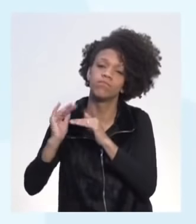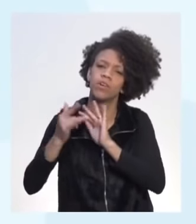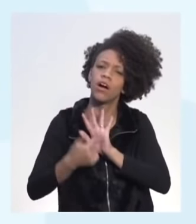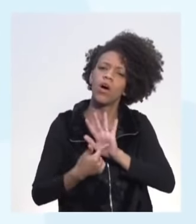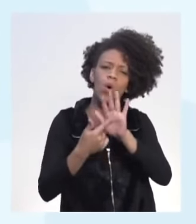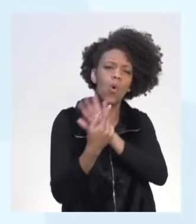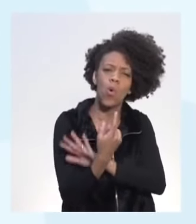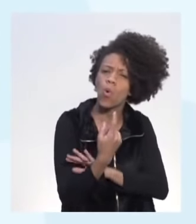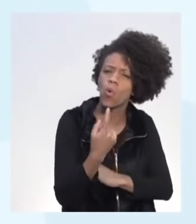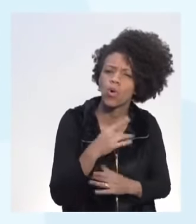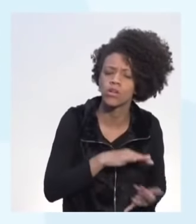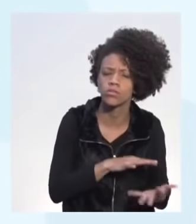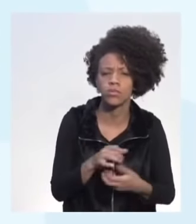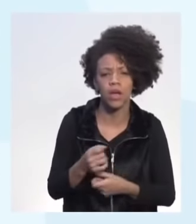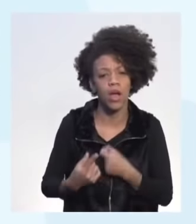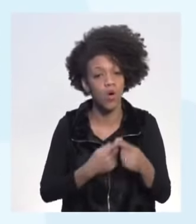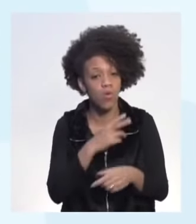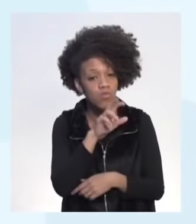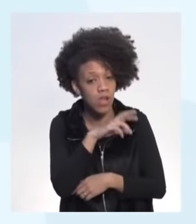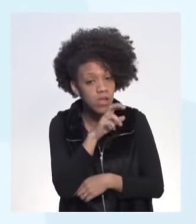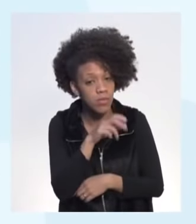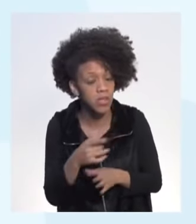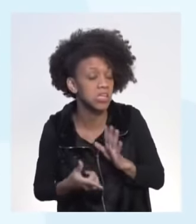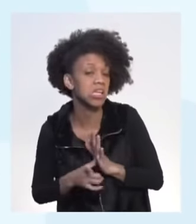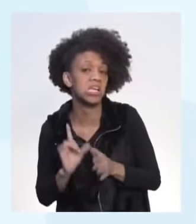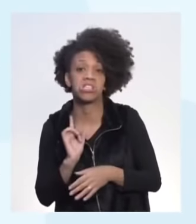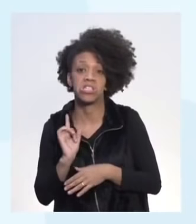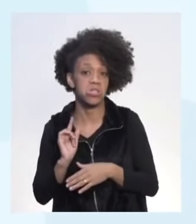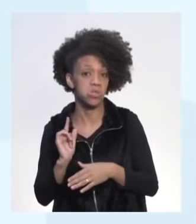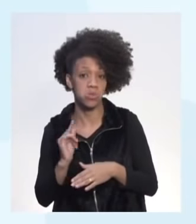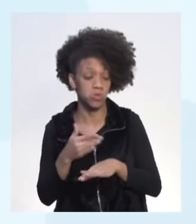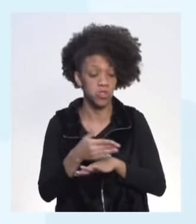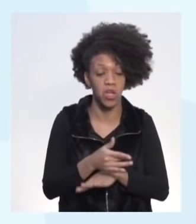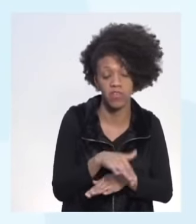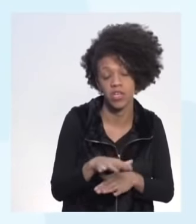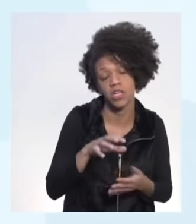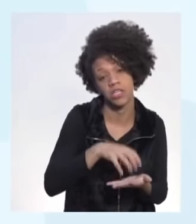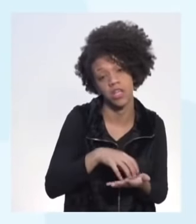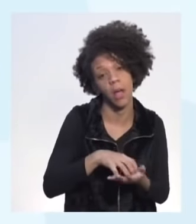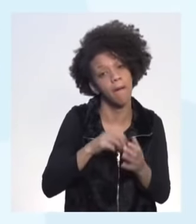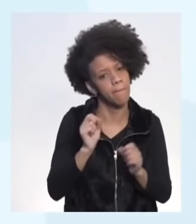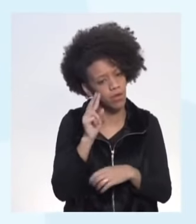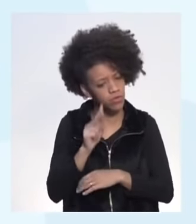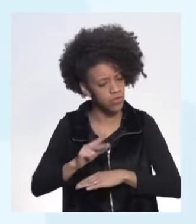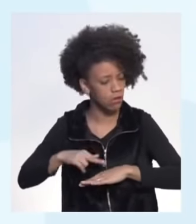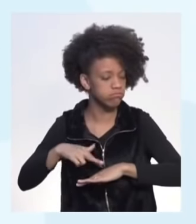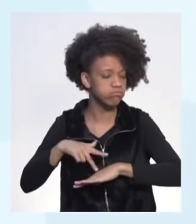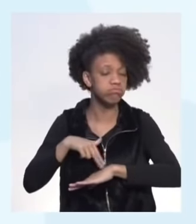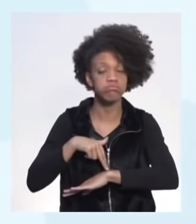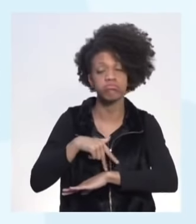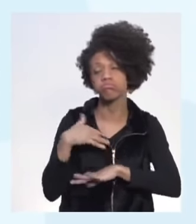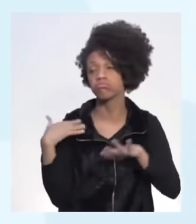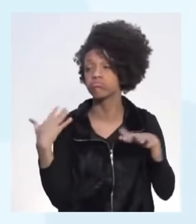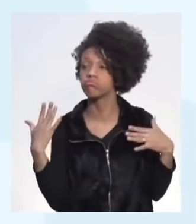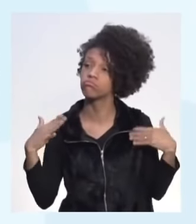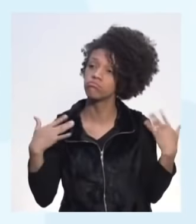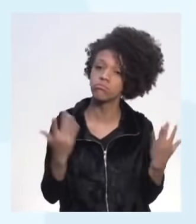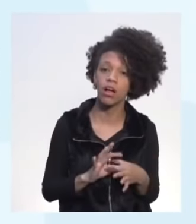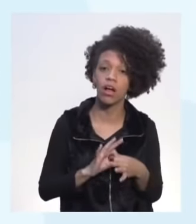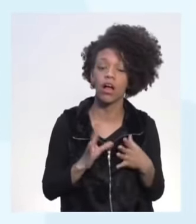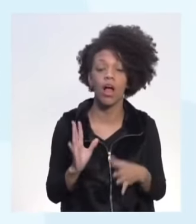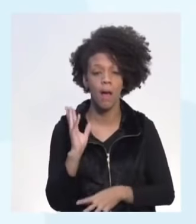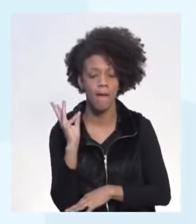únicas no mundo. Alguns animais que antes nem se aproximavam das cidades podem ser vistos passeando pelas ruas livremente.